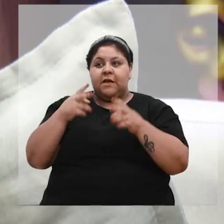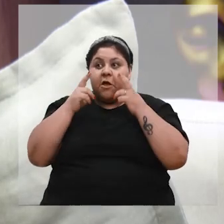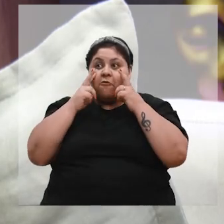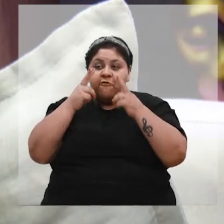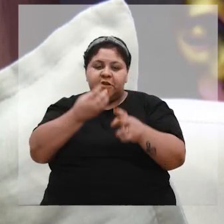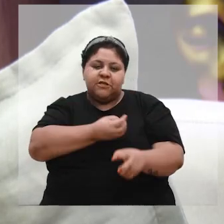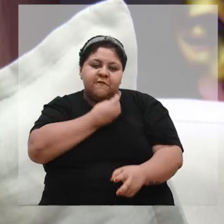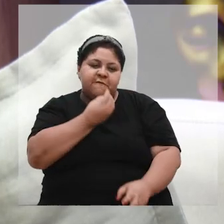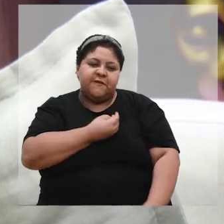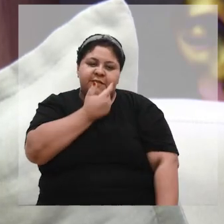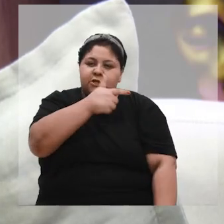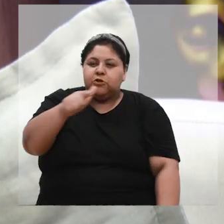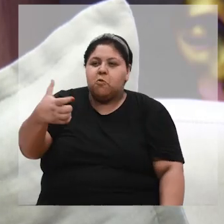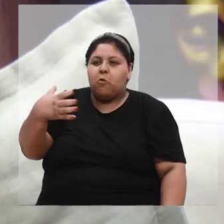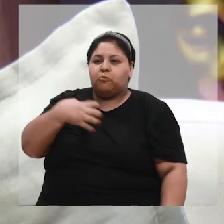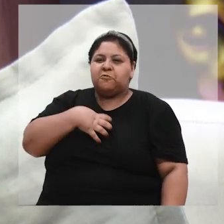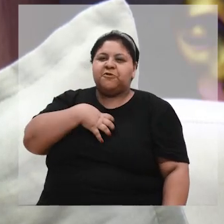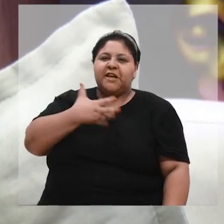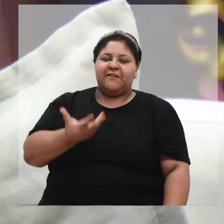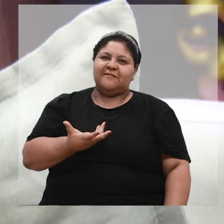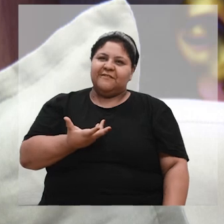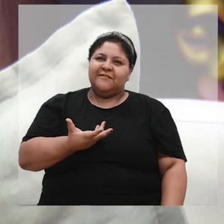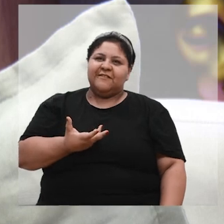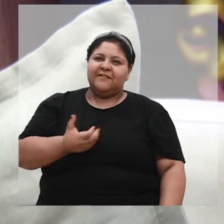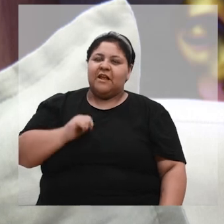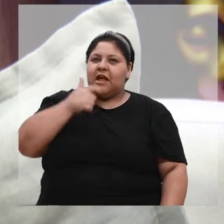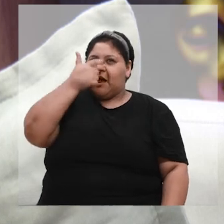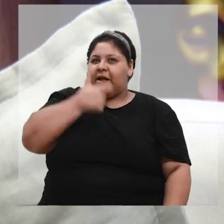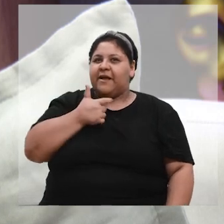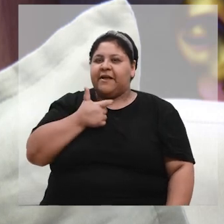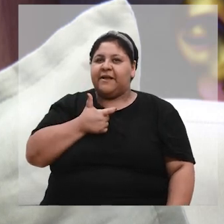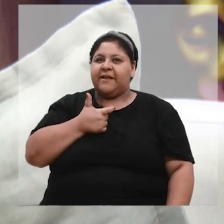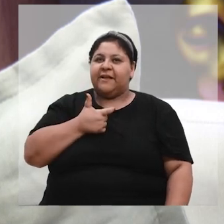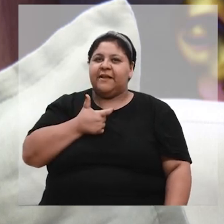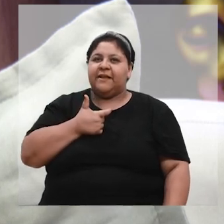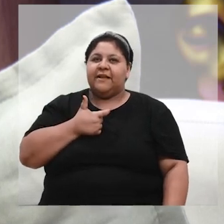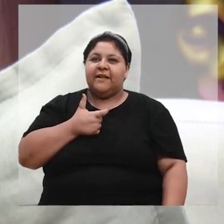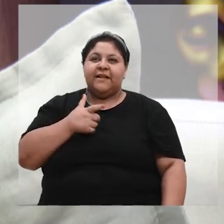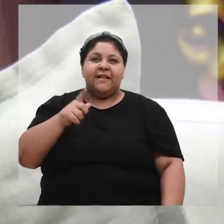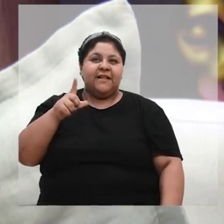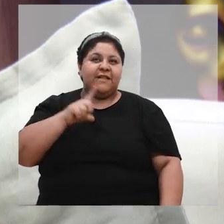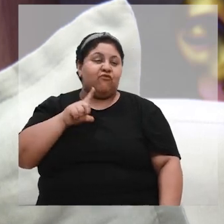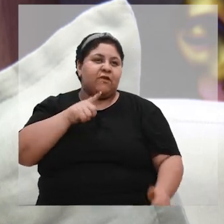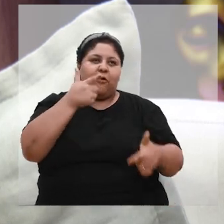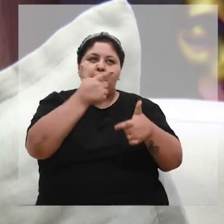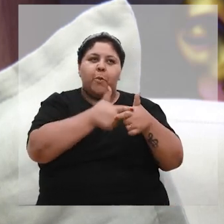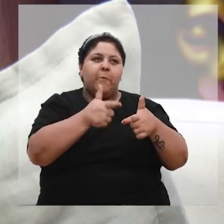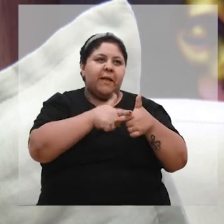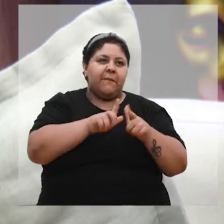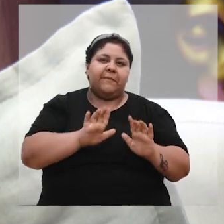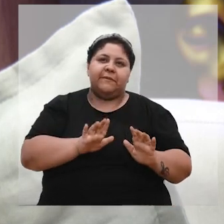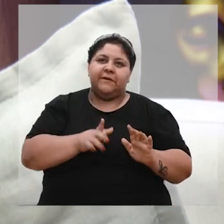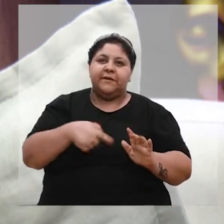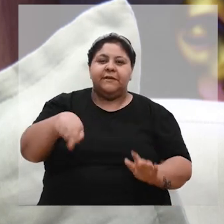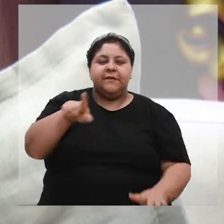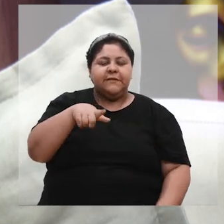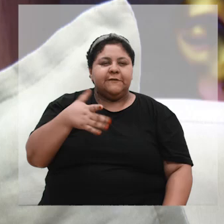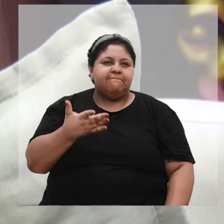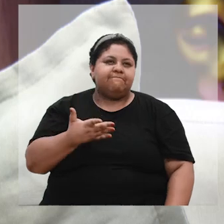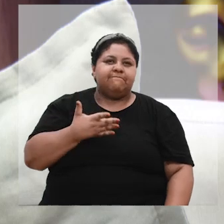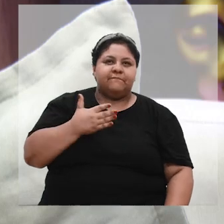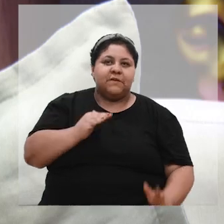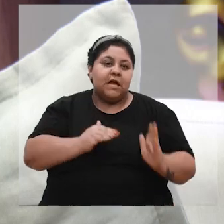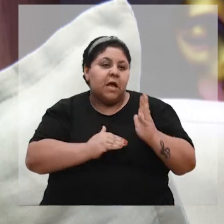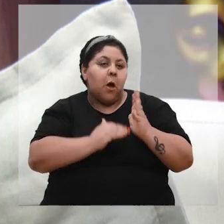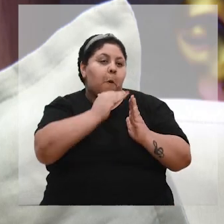encaro a vida de outra forma, eu tenho um outro olhar sobre as coisas, eu acho que enquanto a gente não tem realmente um problema, né, a